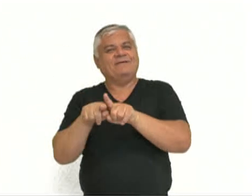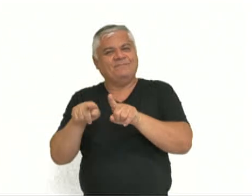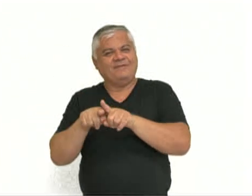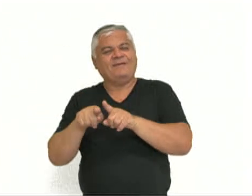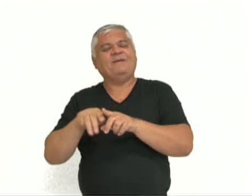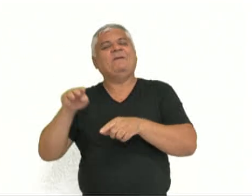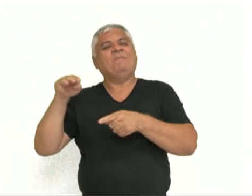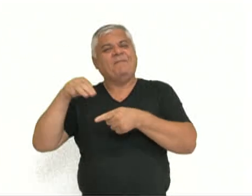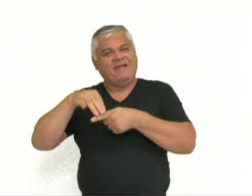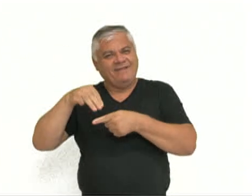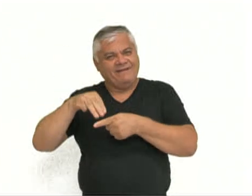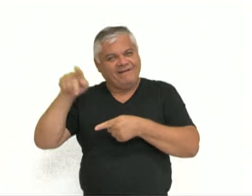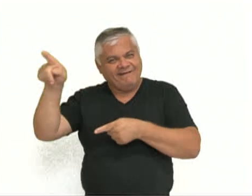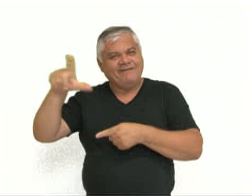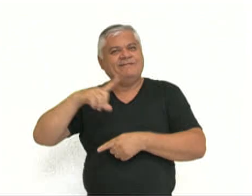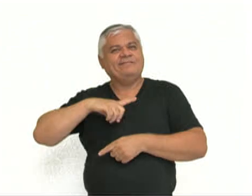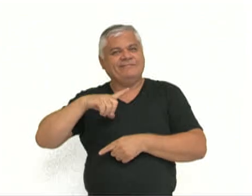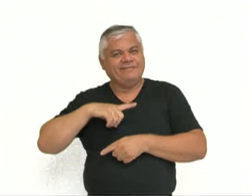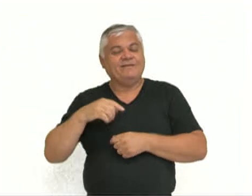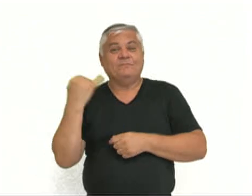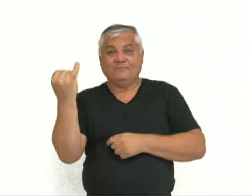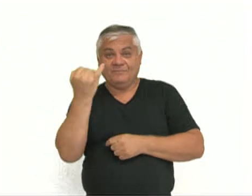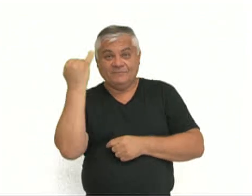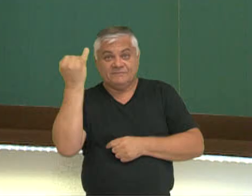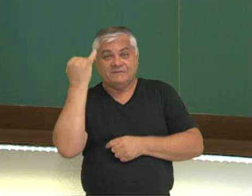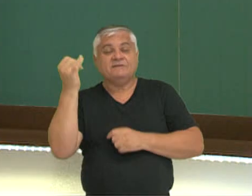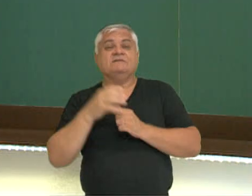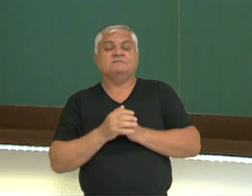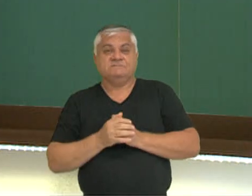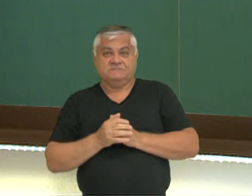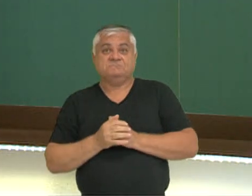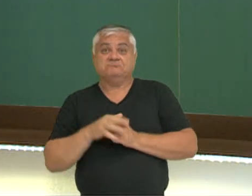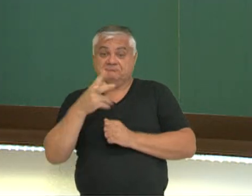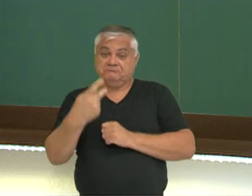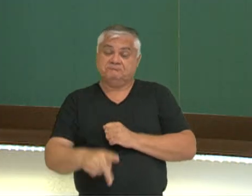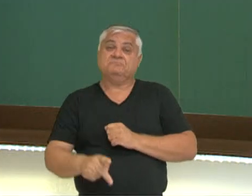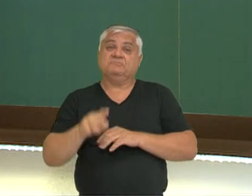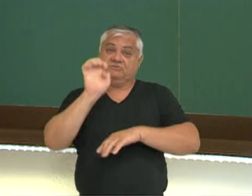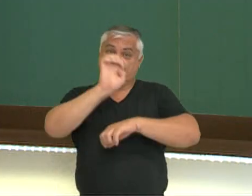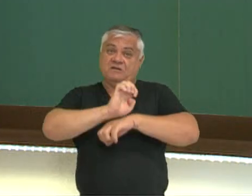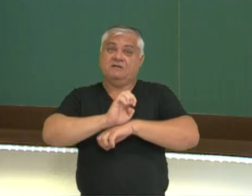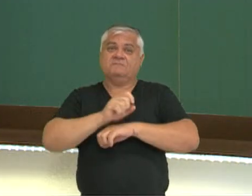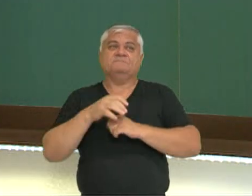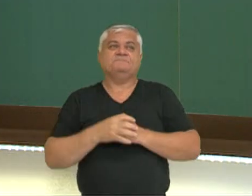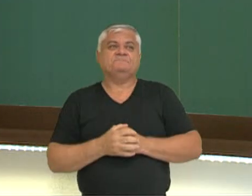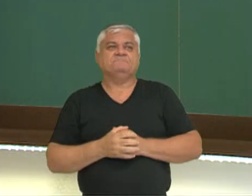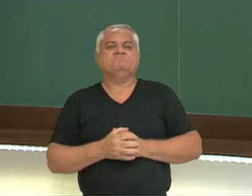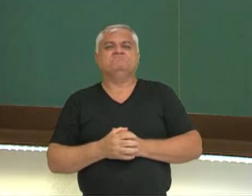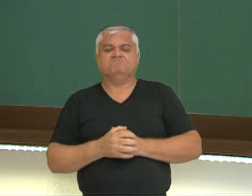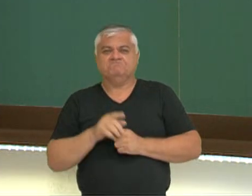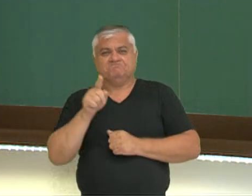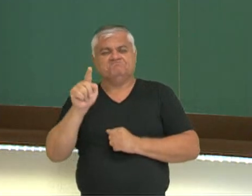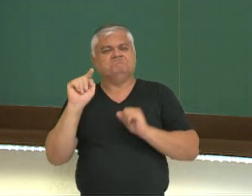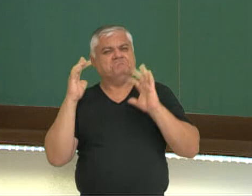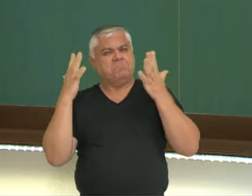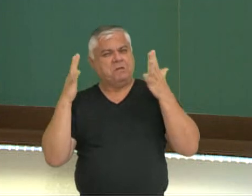de água de Maringá, também muito importante para a nossa economia, economia do nosso estado. Parabéns a todos os